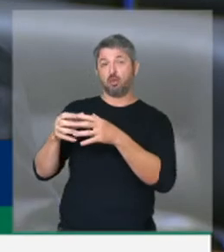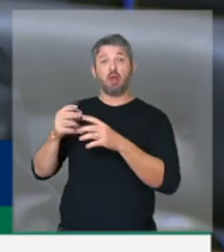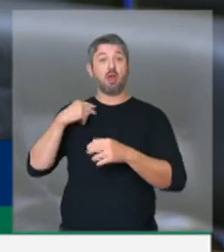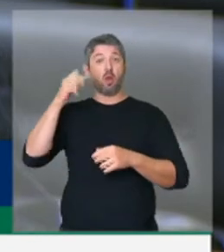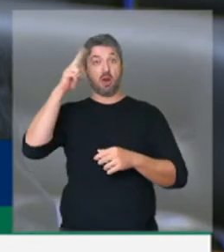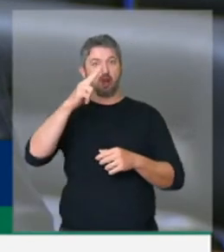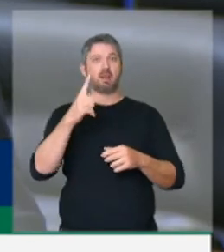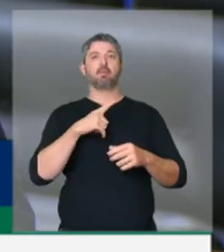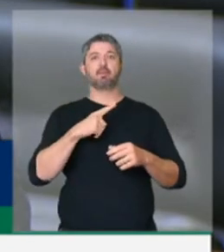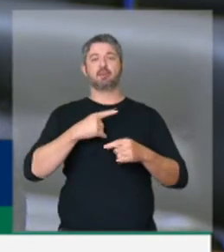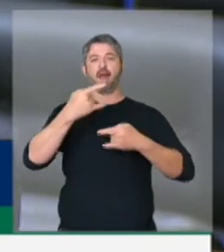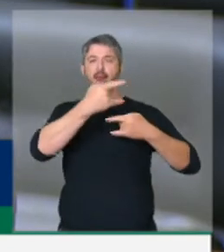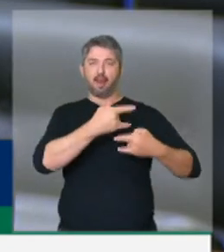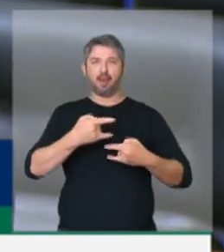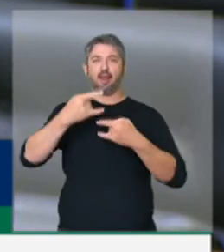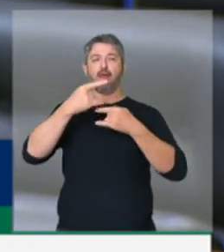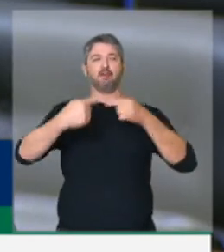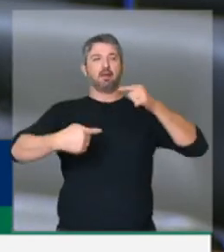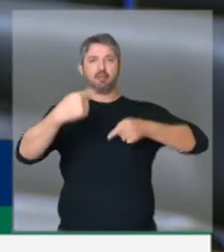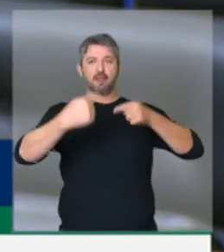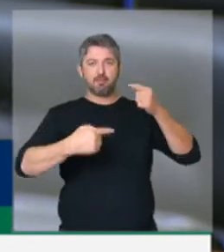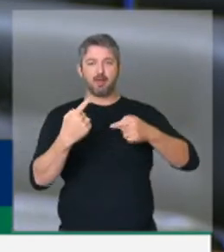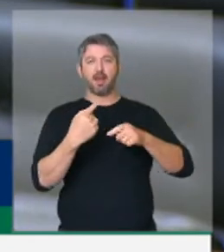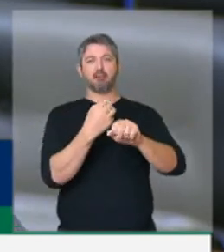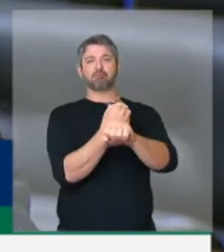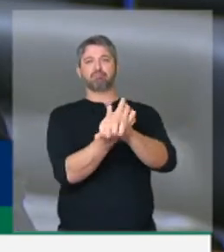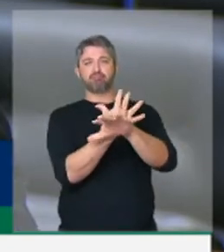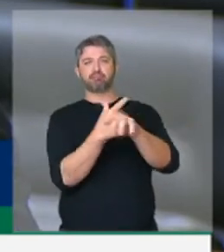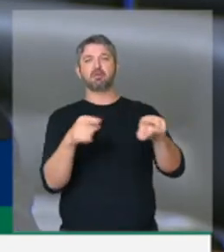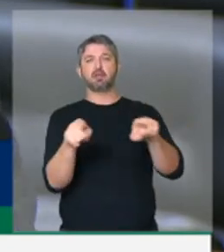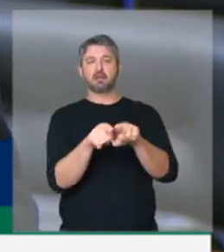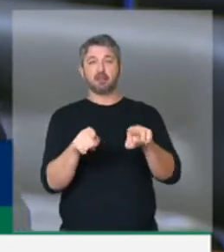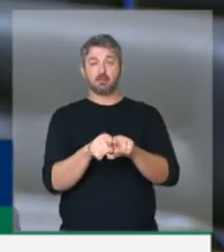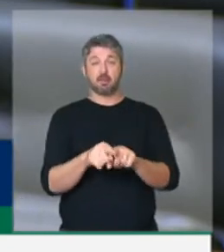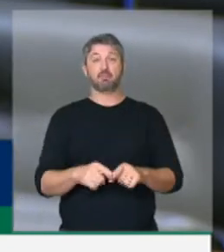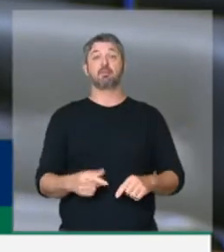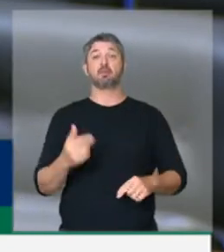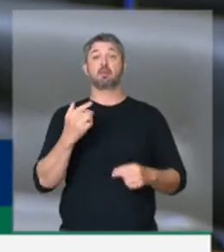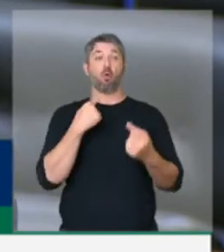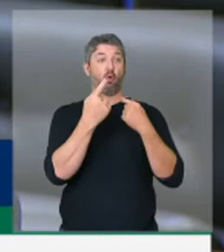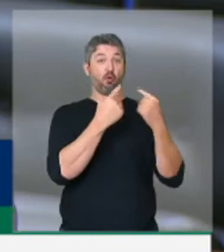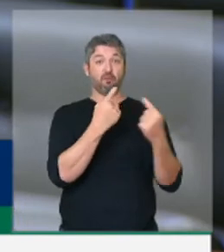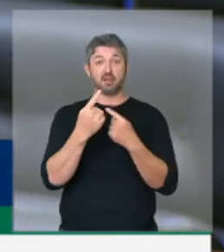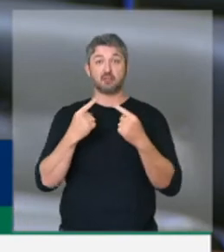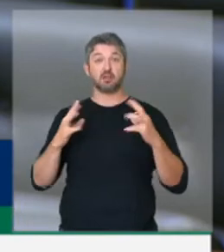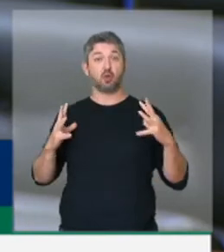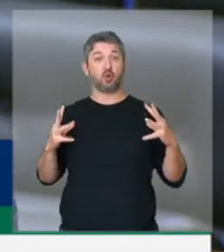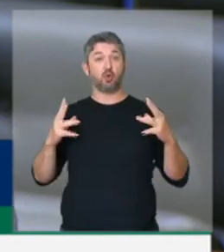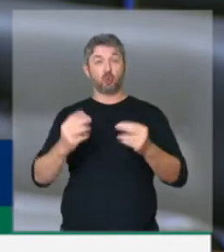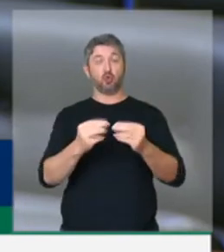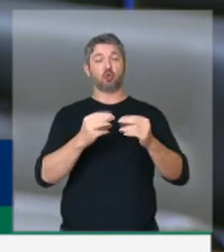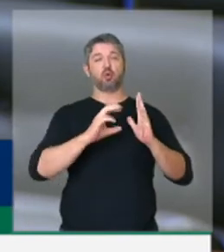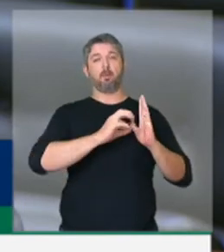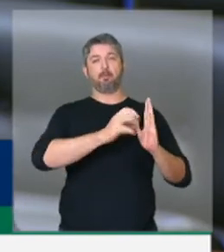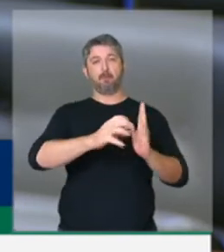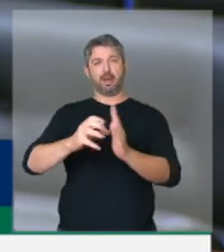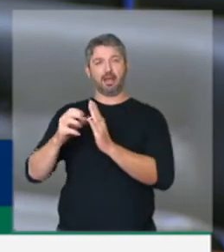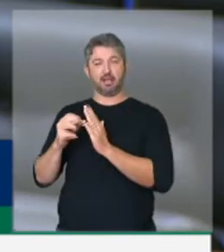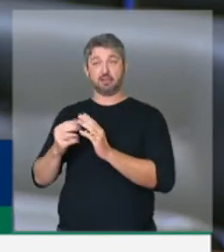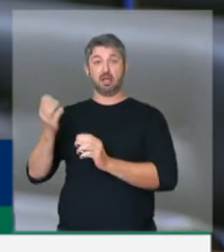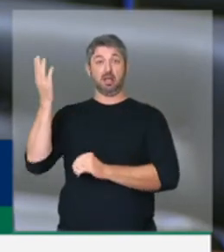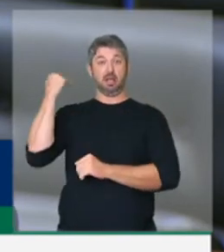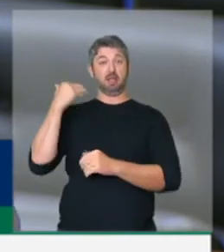fizemos live, debate, através de videoconferência. Conversamos com praticamente todas as bancadas, lá e